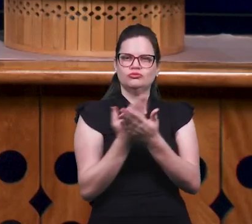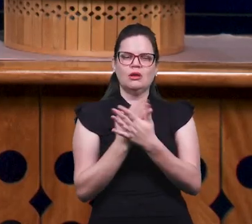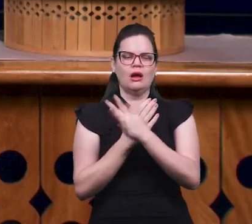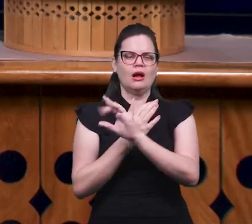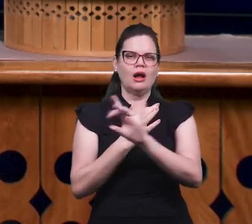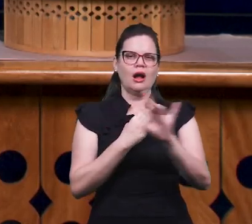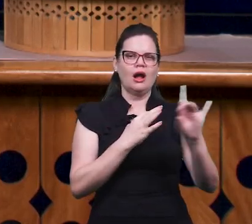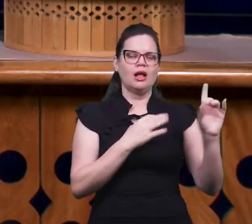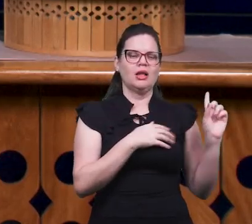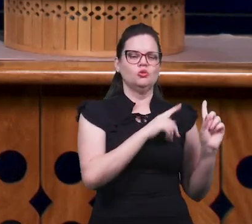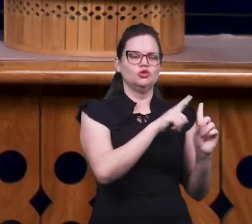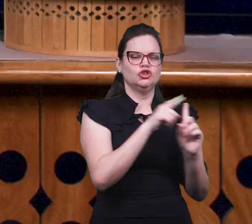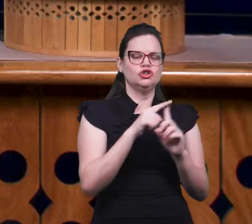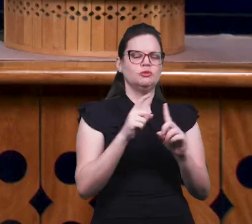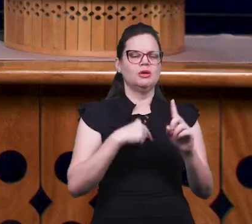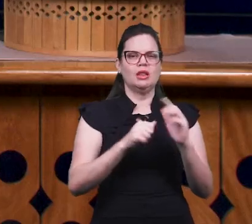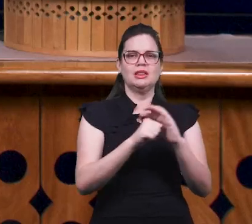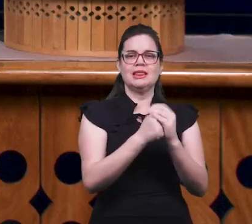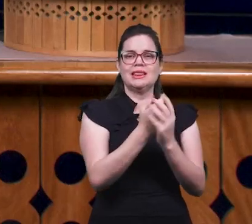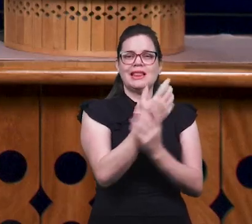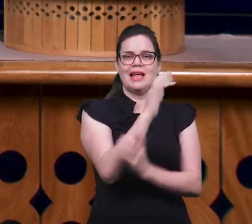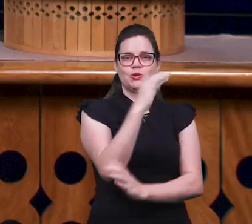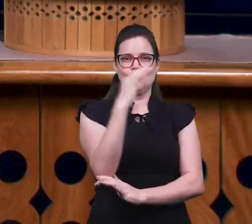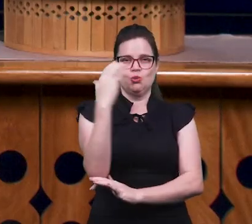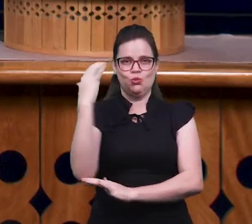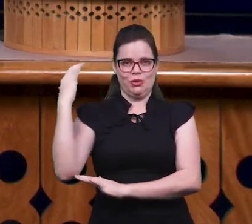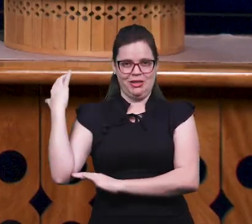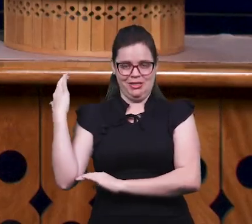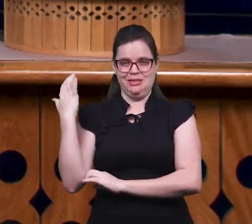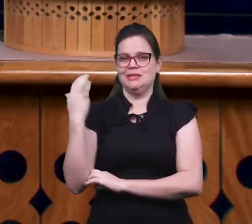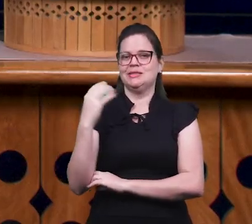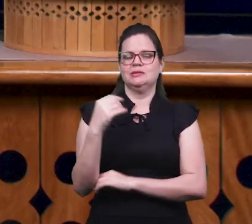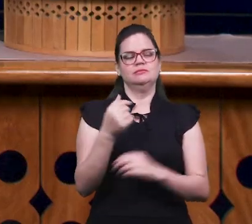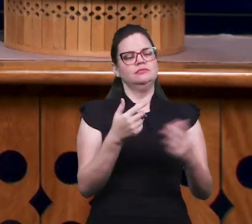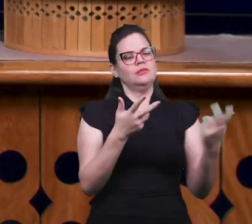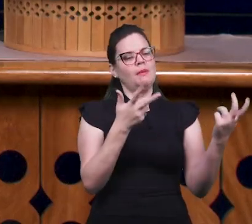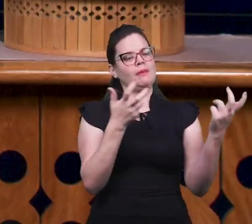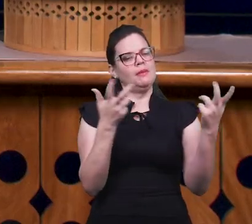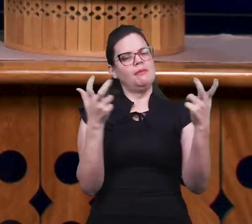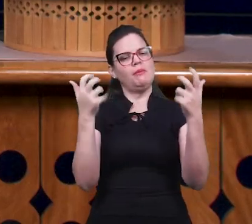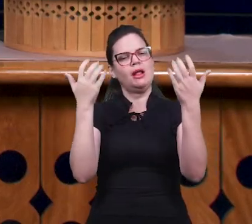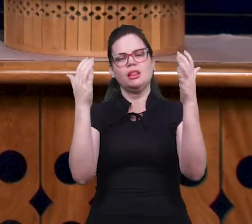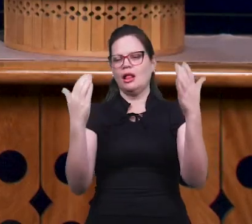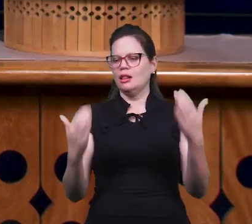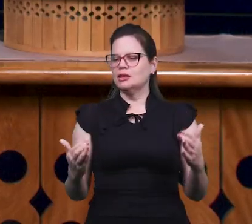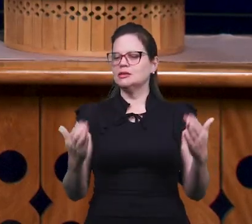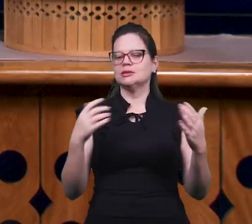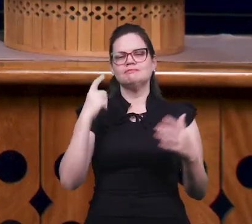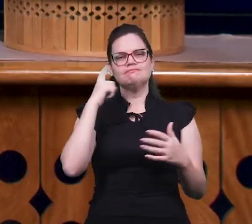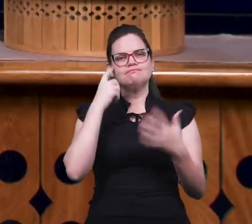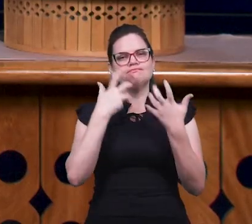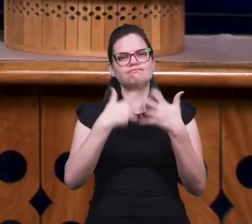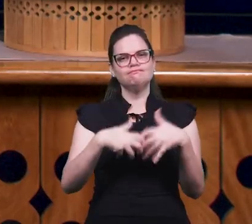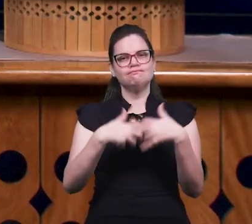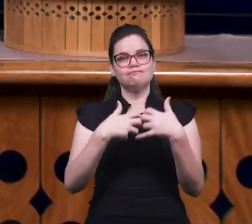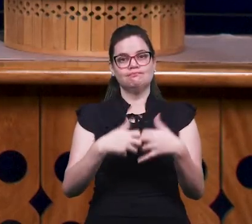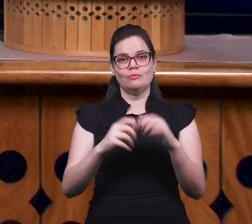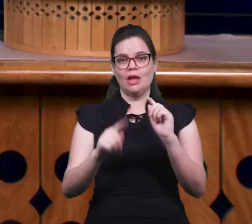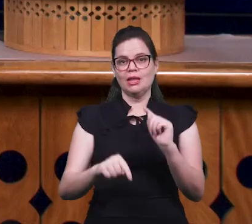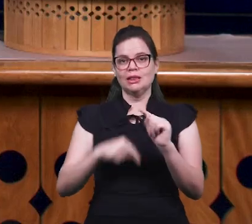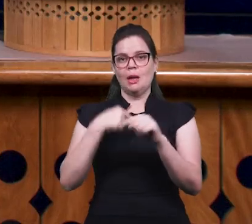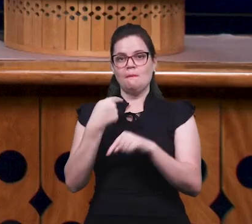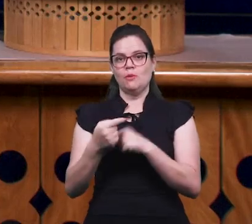natureza, meditando na natureza. Depois veio a chamada, exatamente, antropologia, em que os filósofos passaram a meditar no